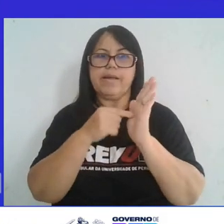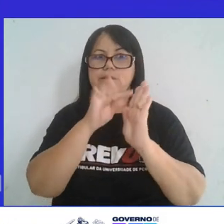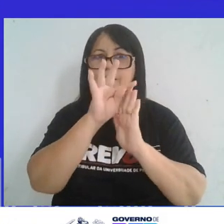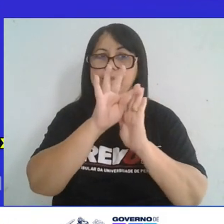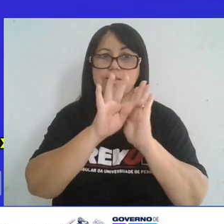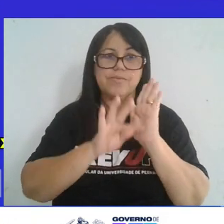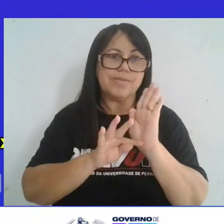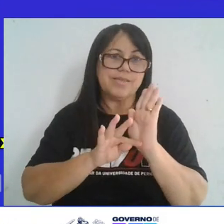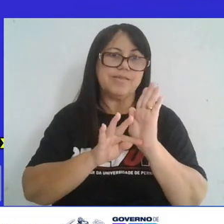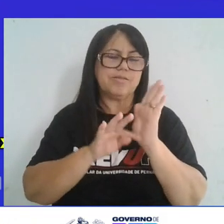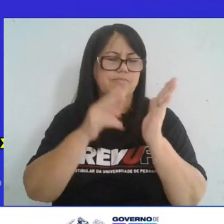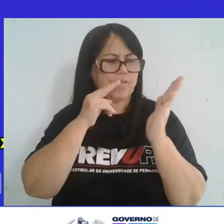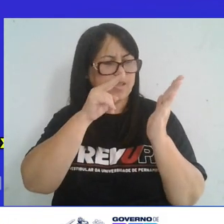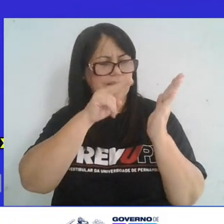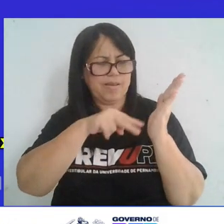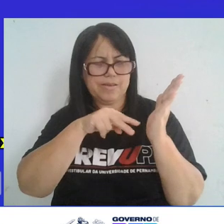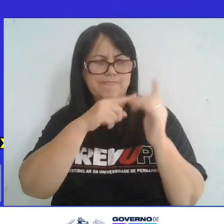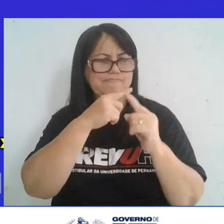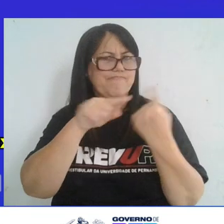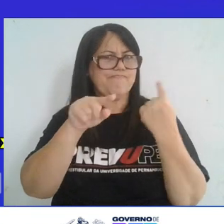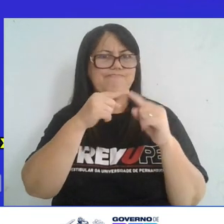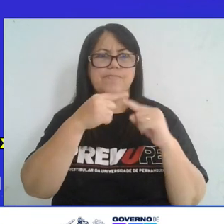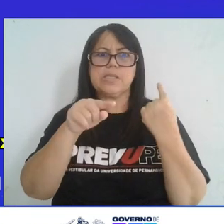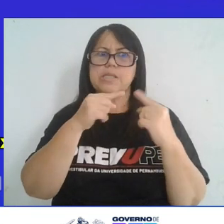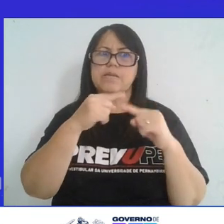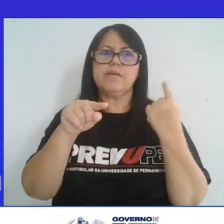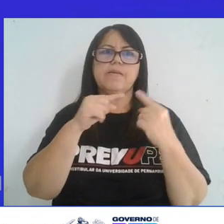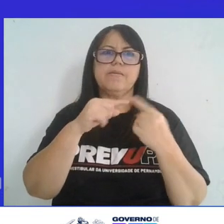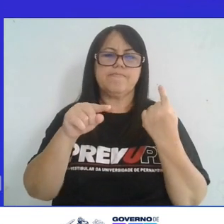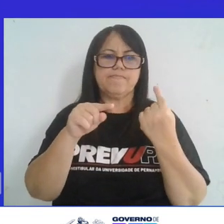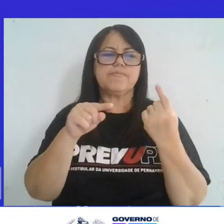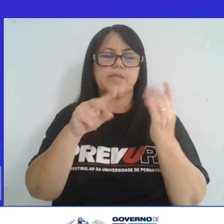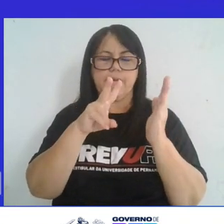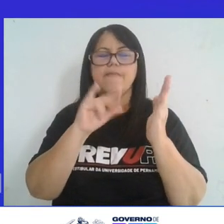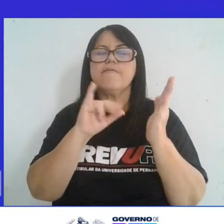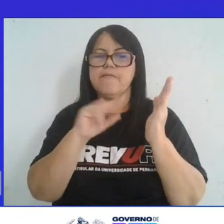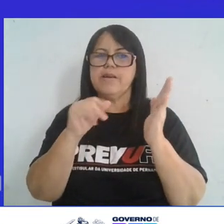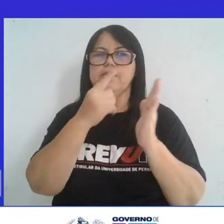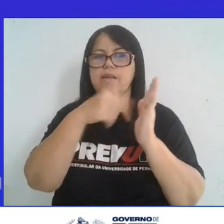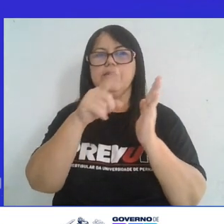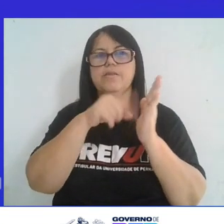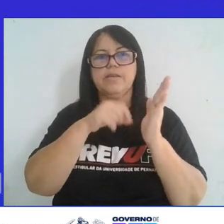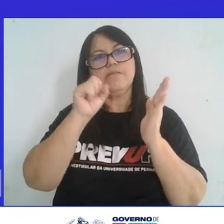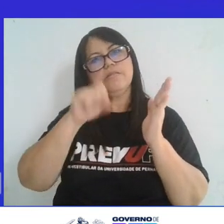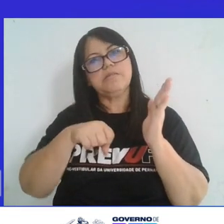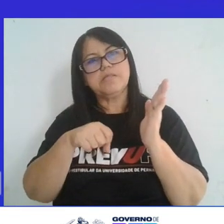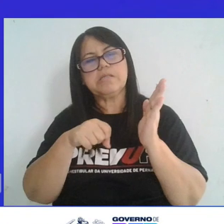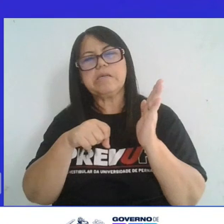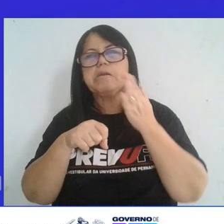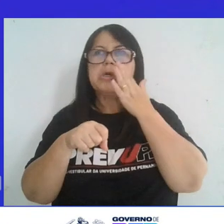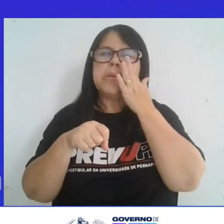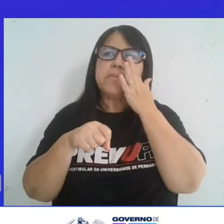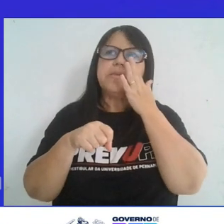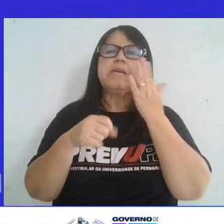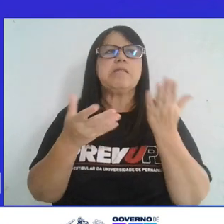seu texto, tudo isso é contado como parte desconectada do texto e ele vai ser anulado, tá? Um recadinho,